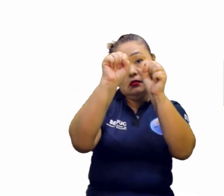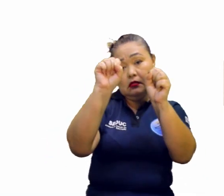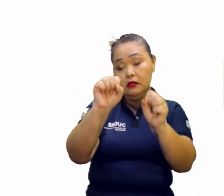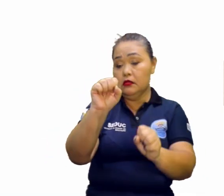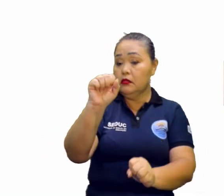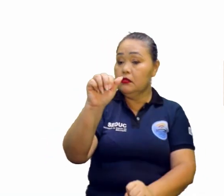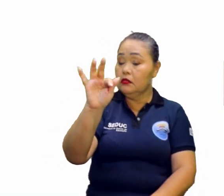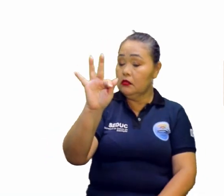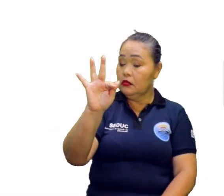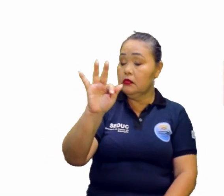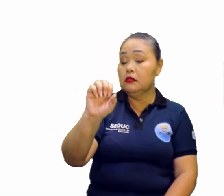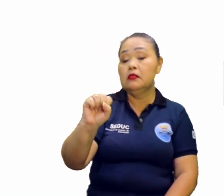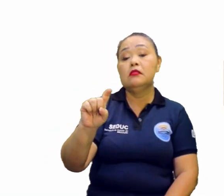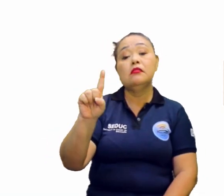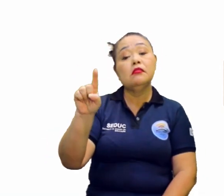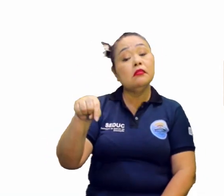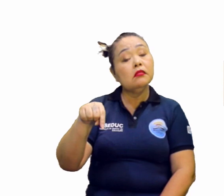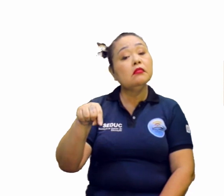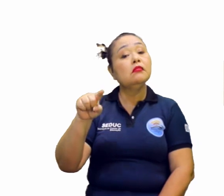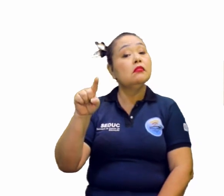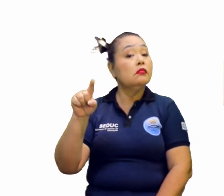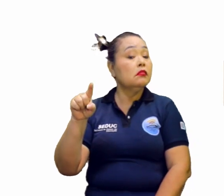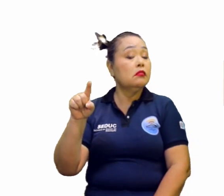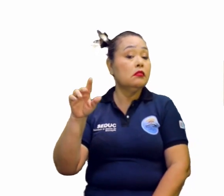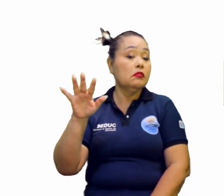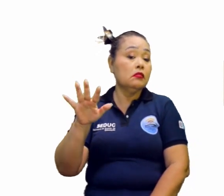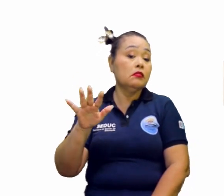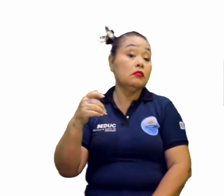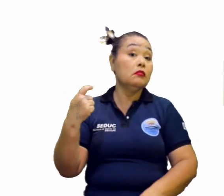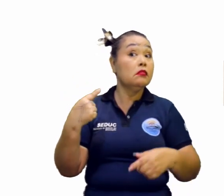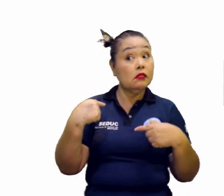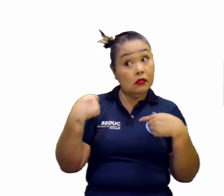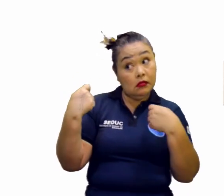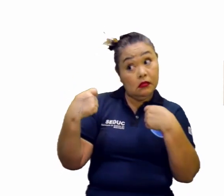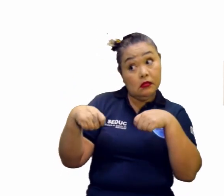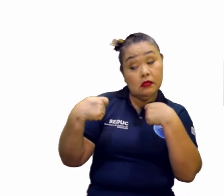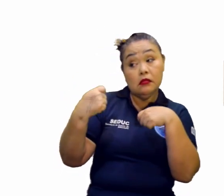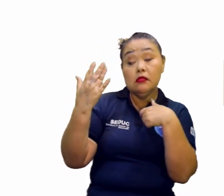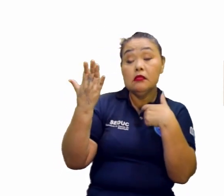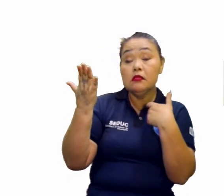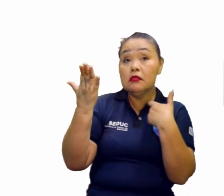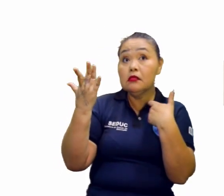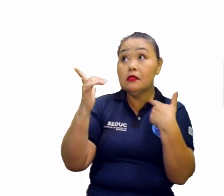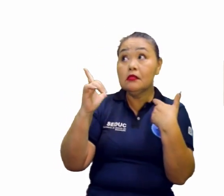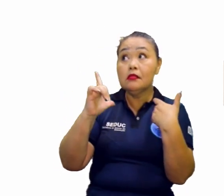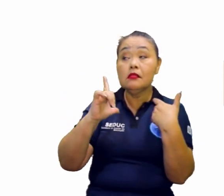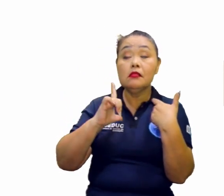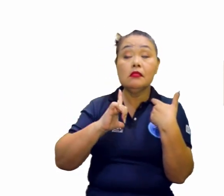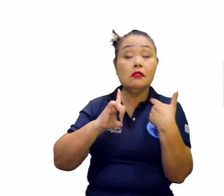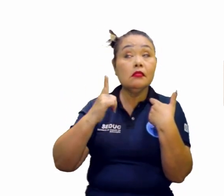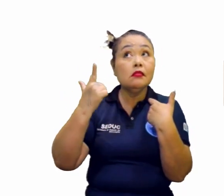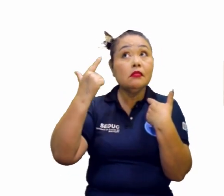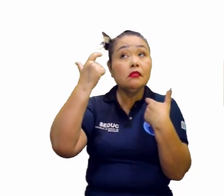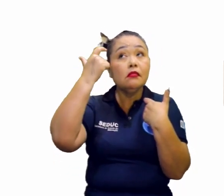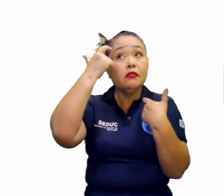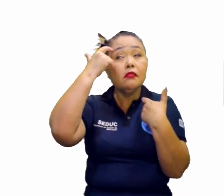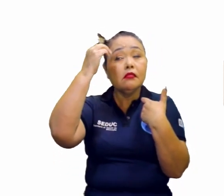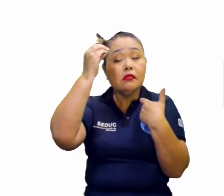SAF, né? Eu preciso ter o conhecimento da característica do meu solo,